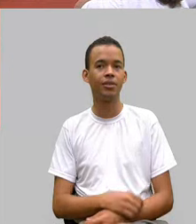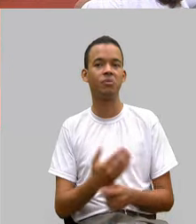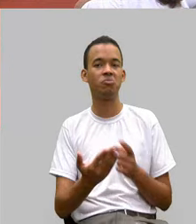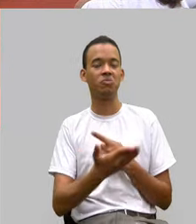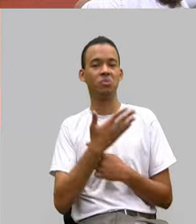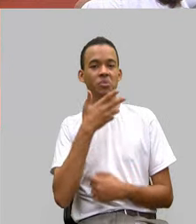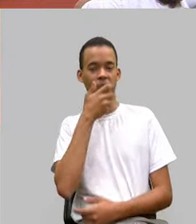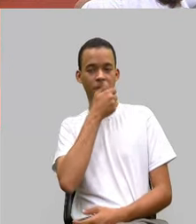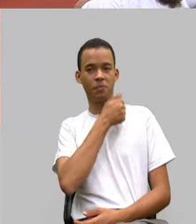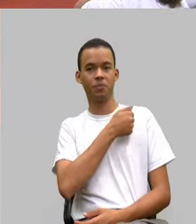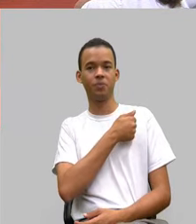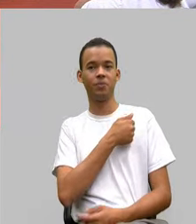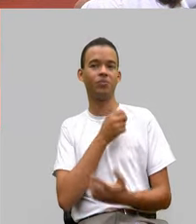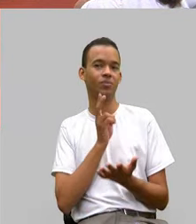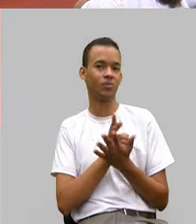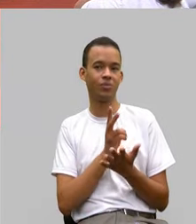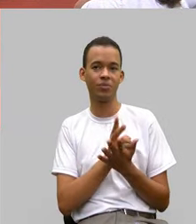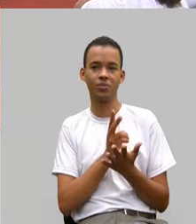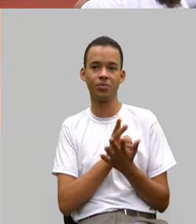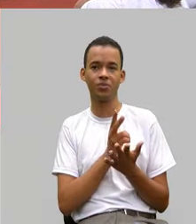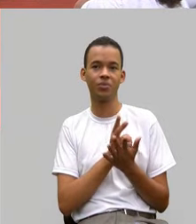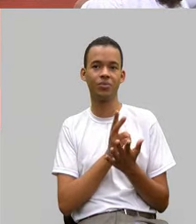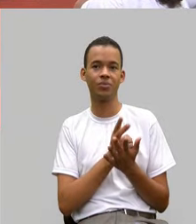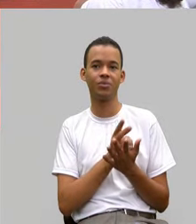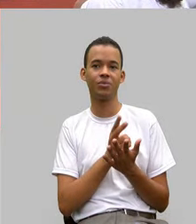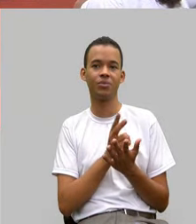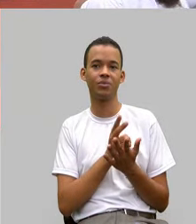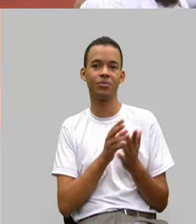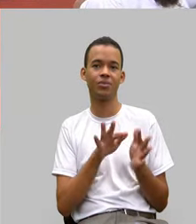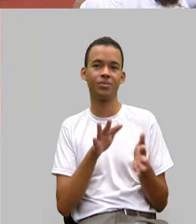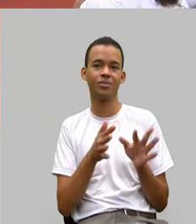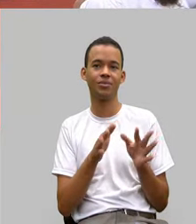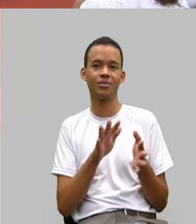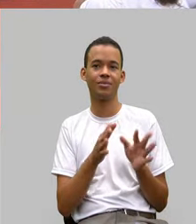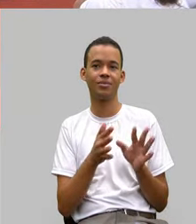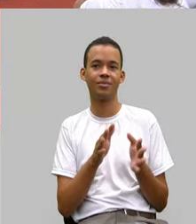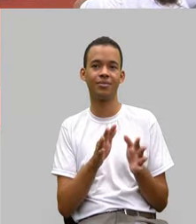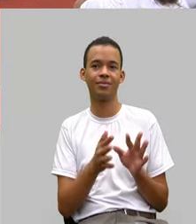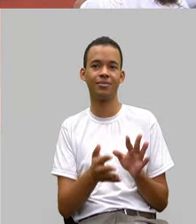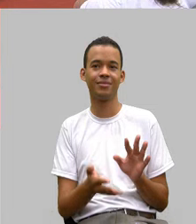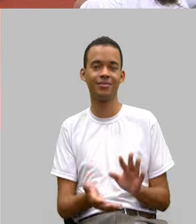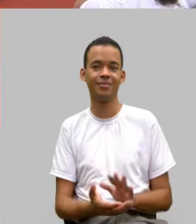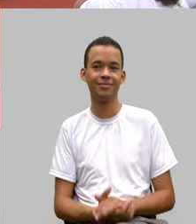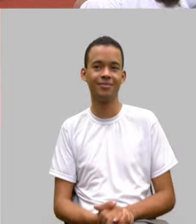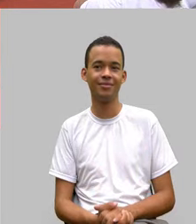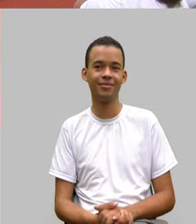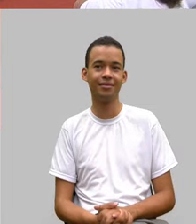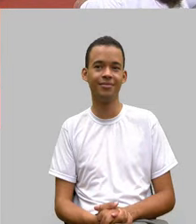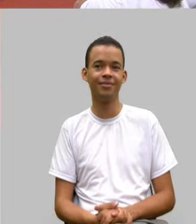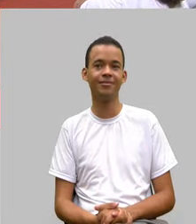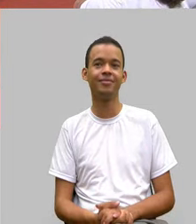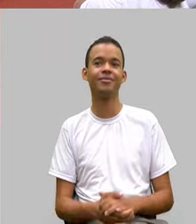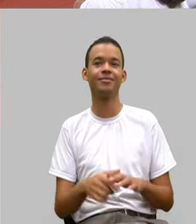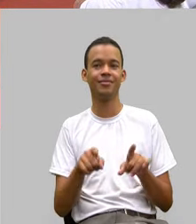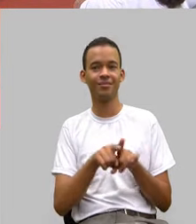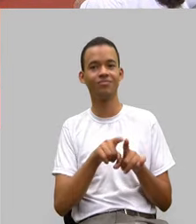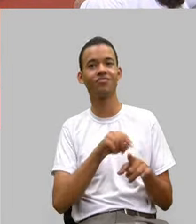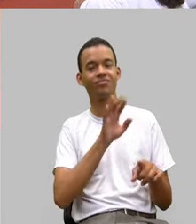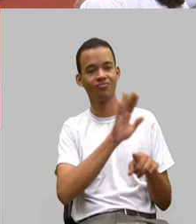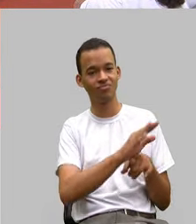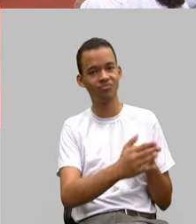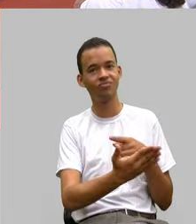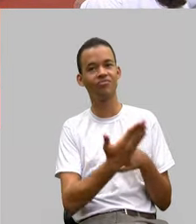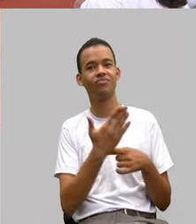salvou né Como sempre ela como sempre não né mas ela de vez não porque eu também salvo ela de vez em quando a gente tem